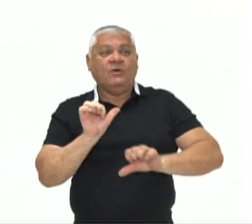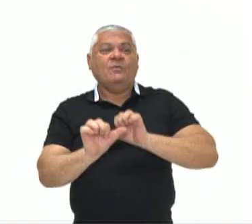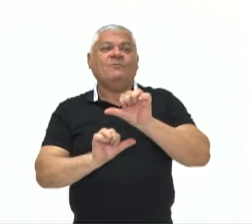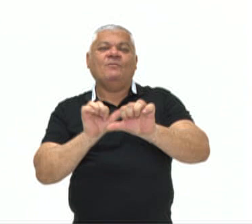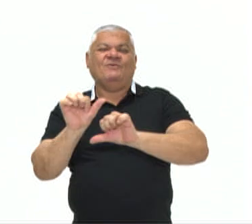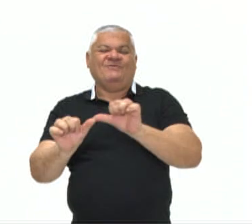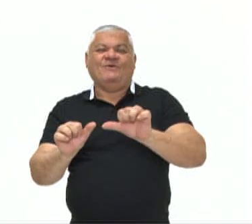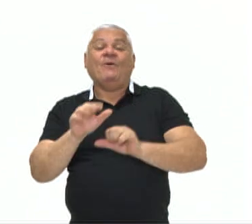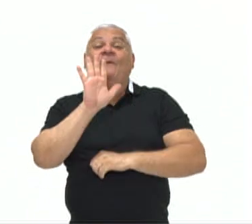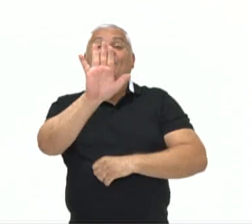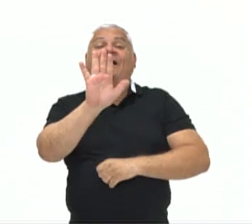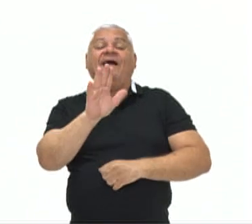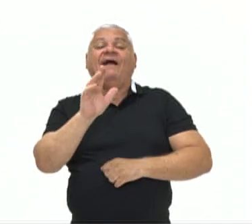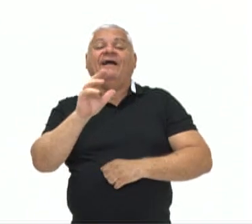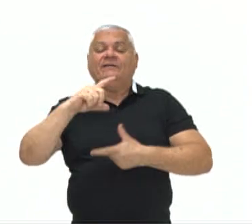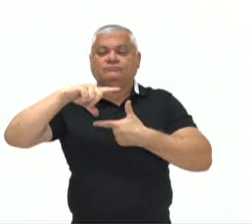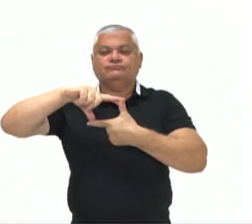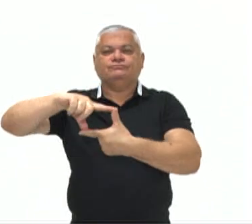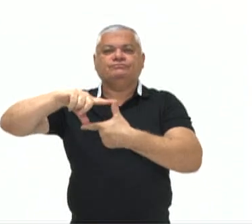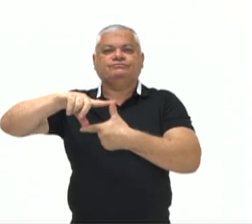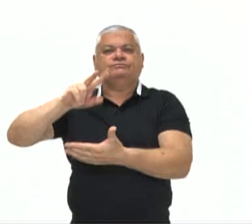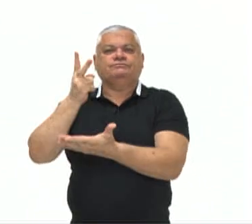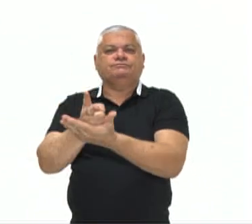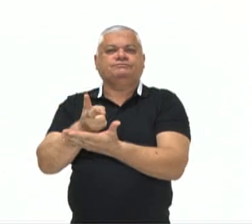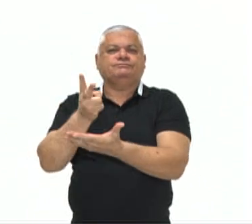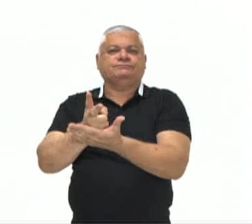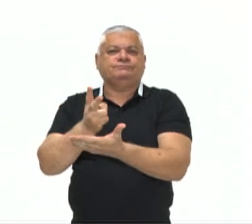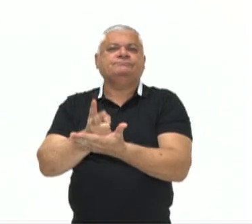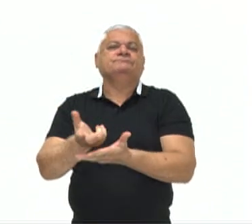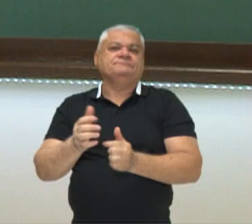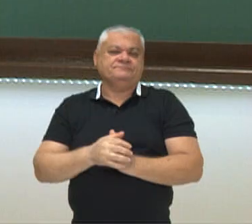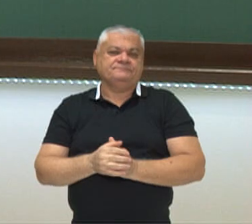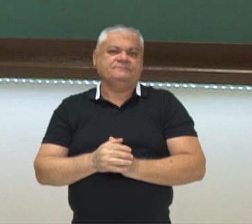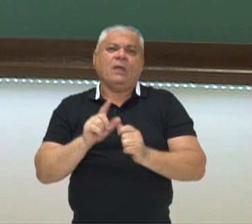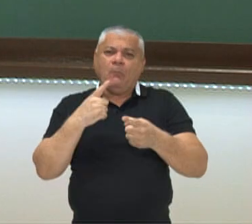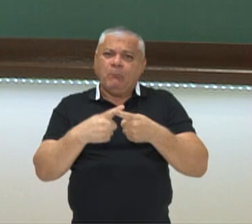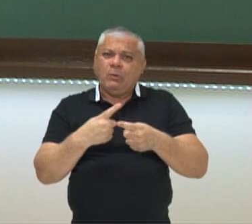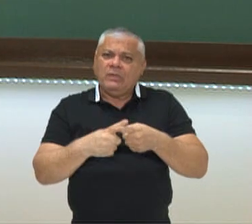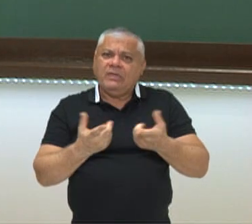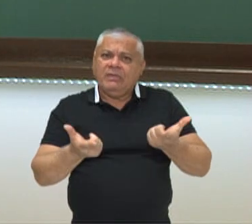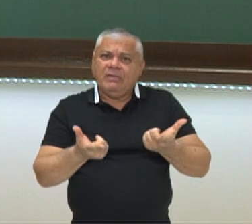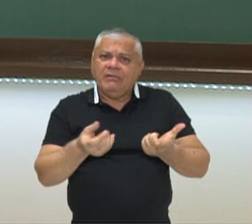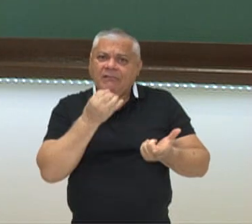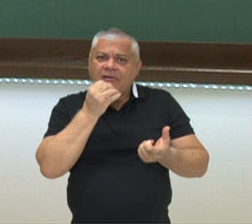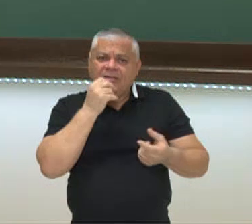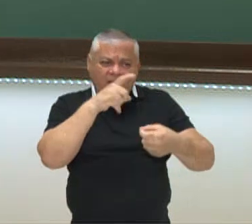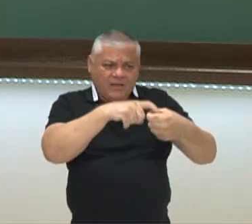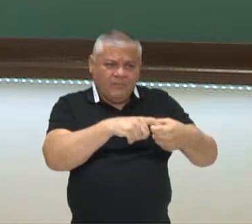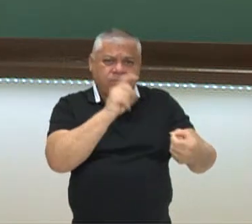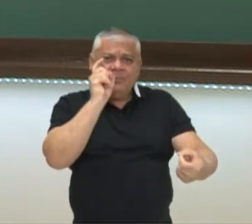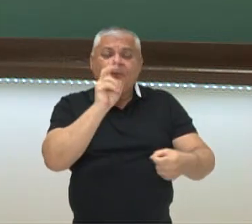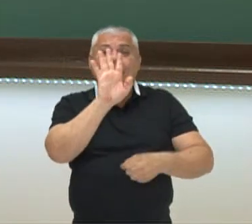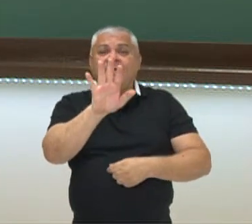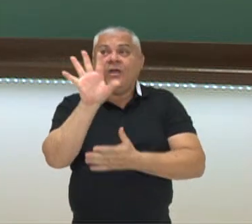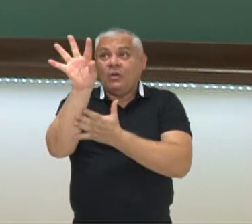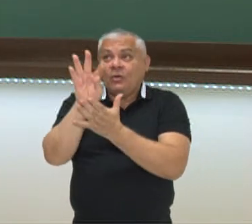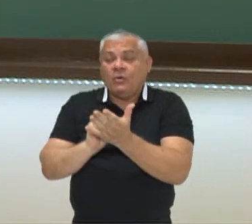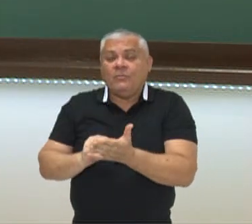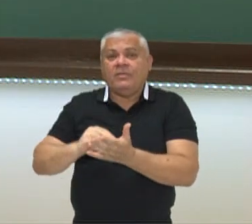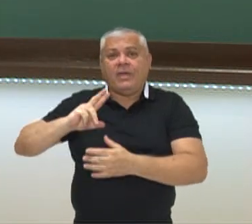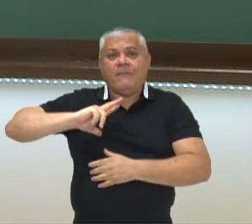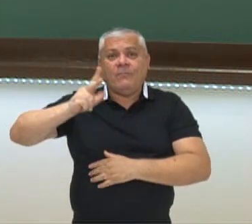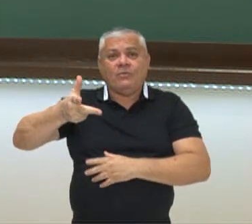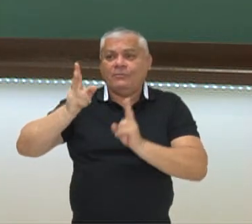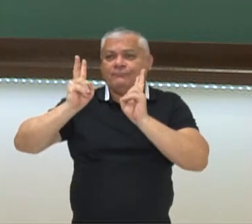né, é um pouco irônico, né, porque manteve-se um conservadorismo muito grande,